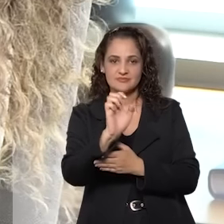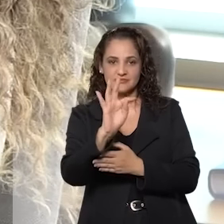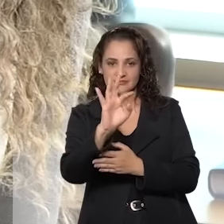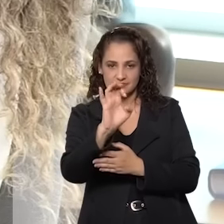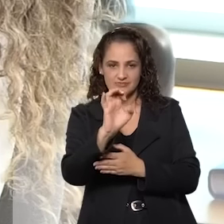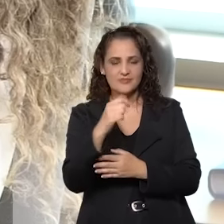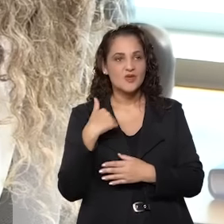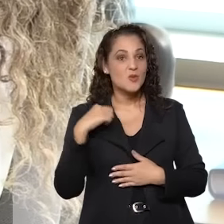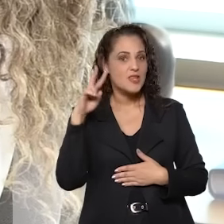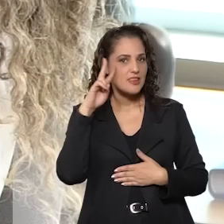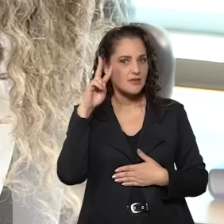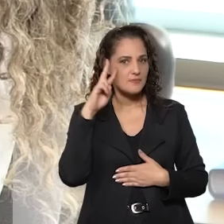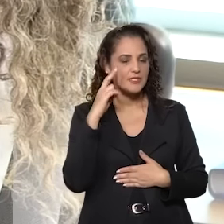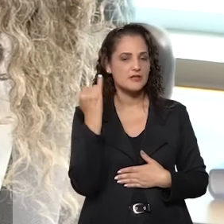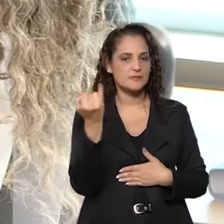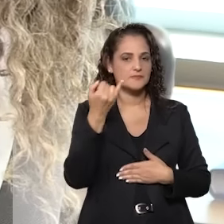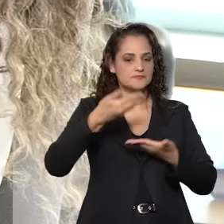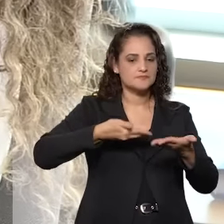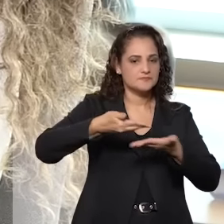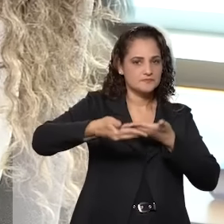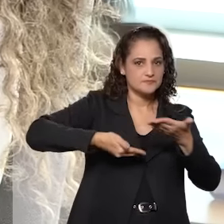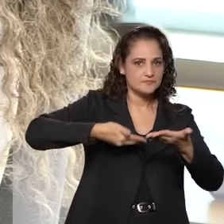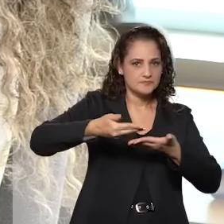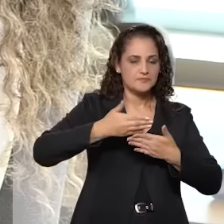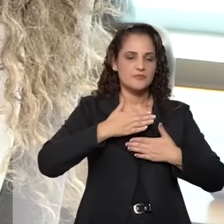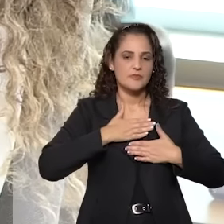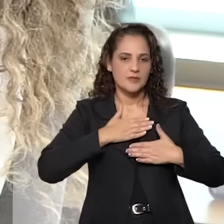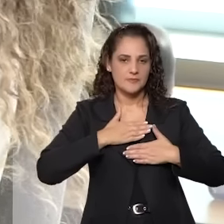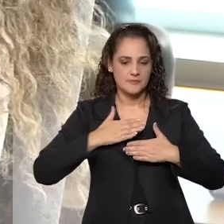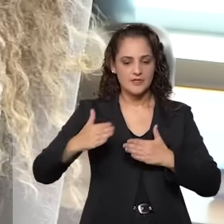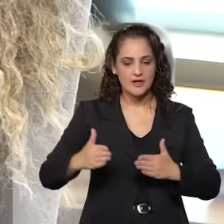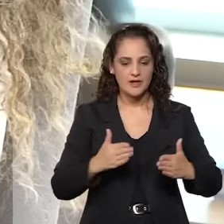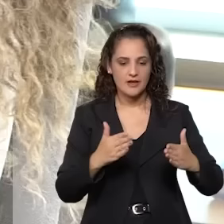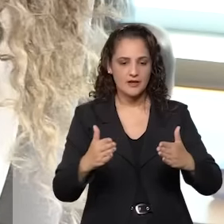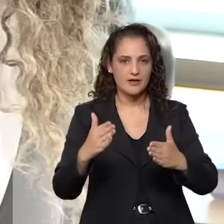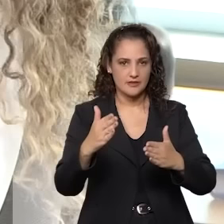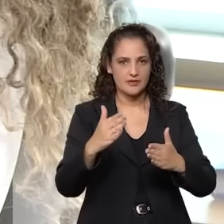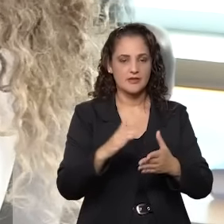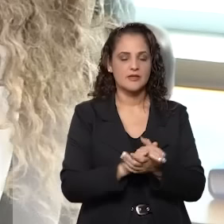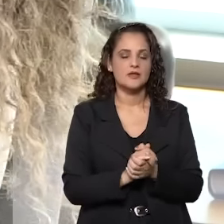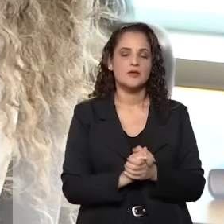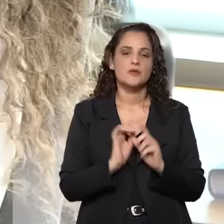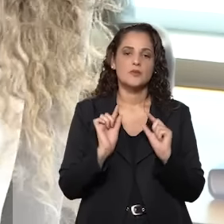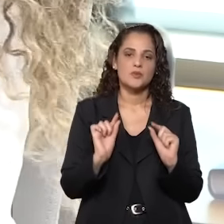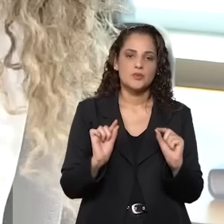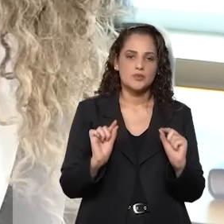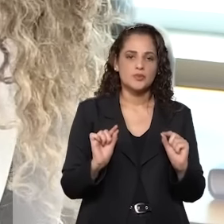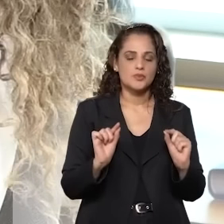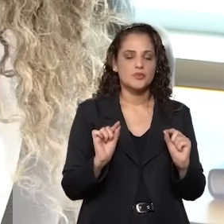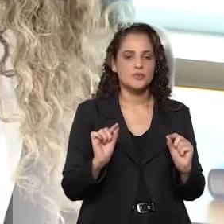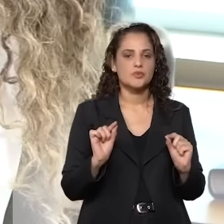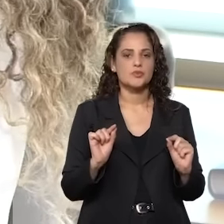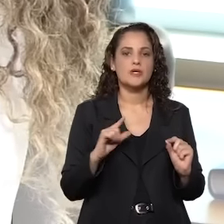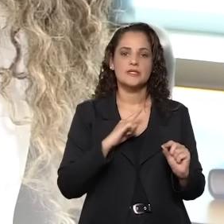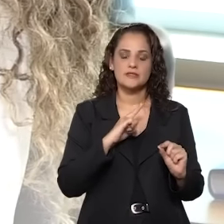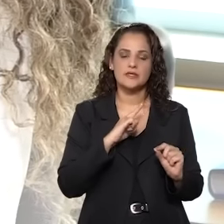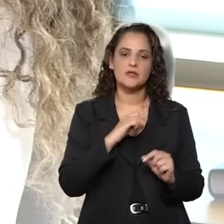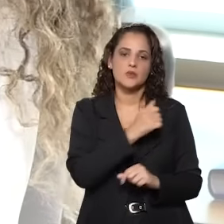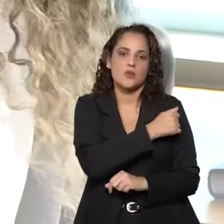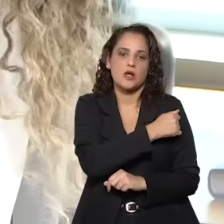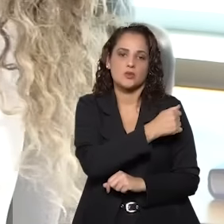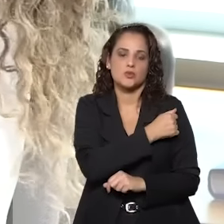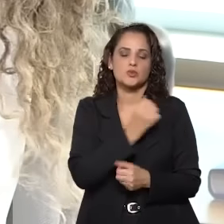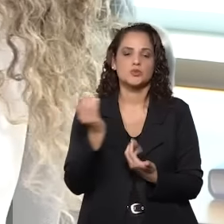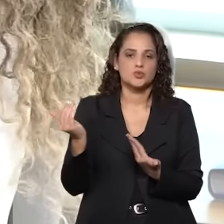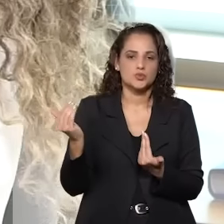carreira acadêmica né acabo tendo não tenho somente alunos jovens de idade né assim tenho alunos de diferentes gerações